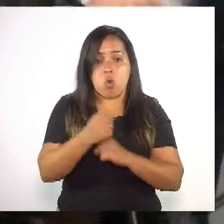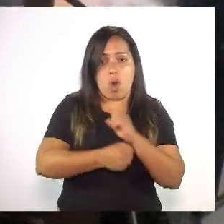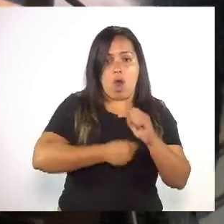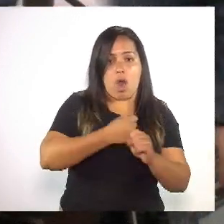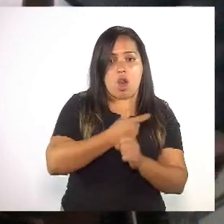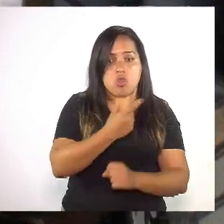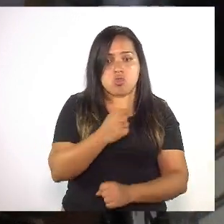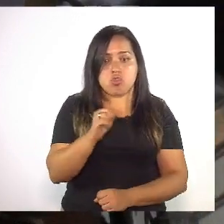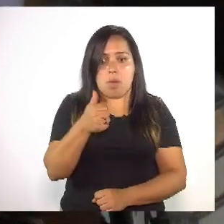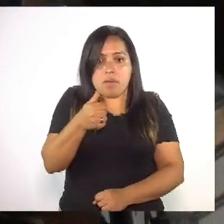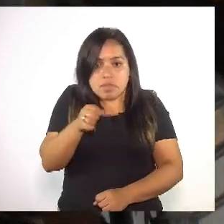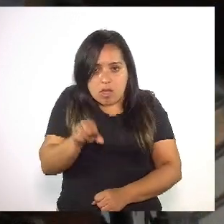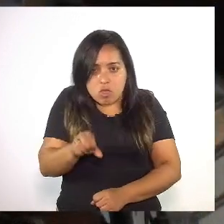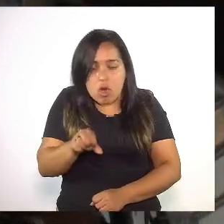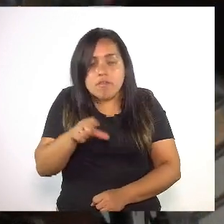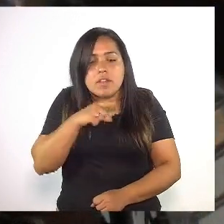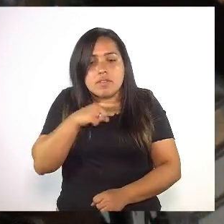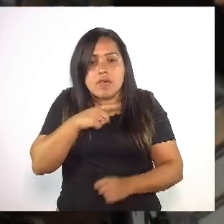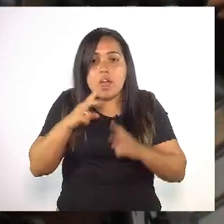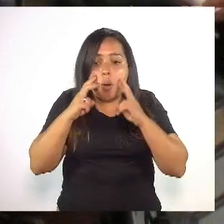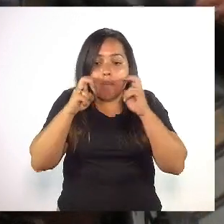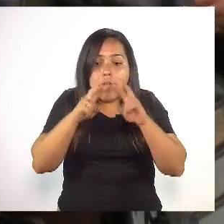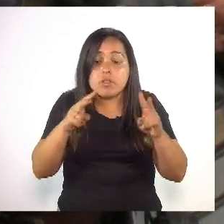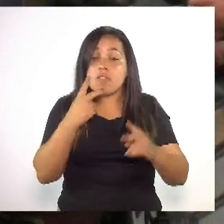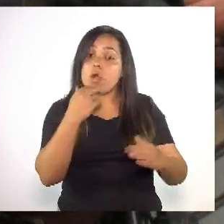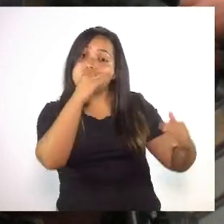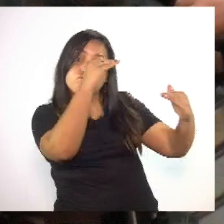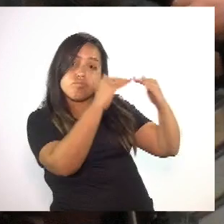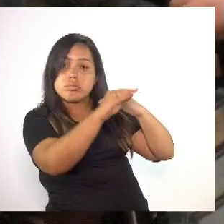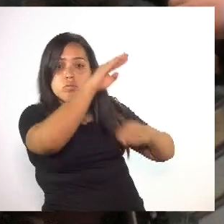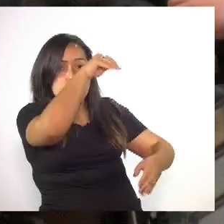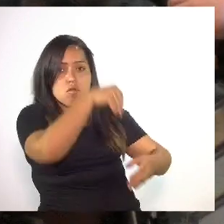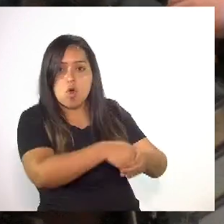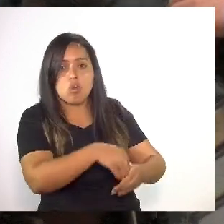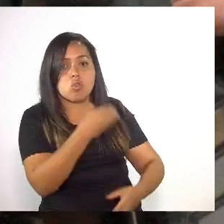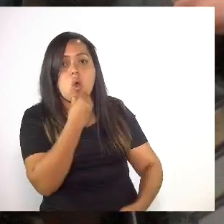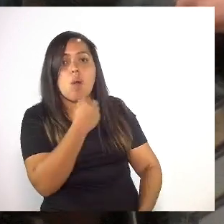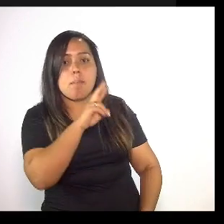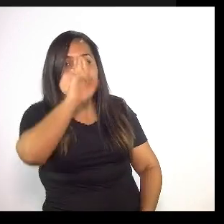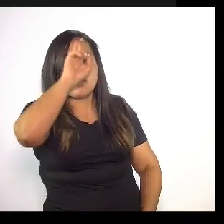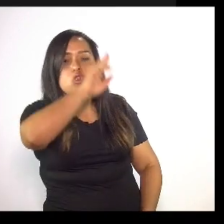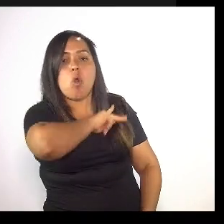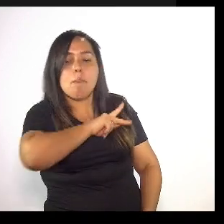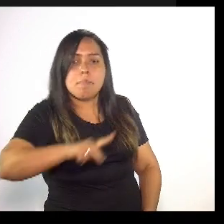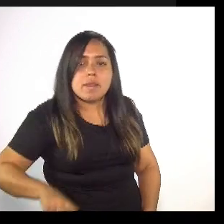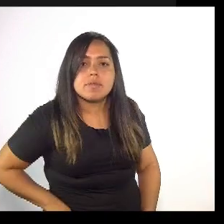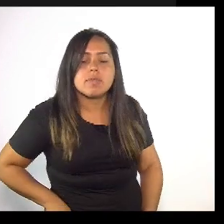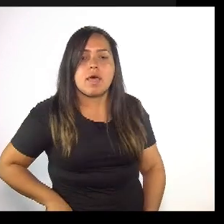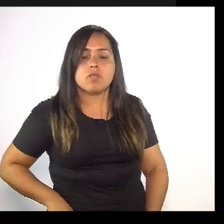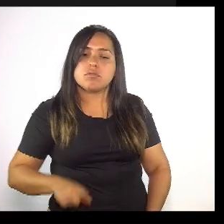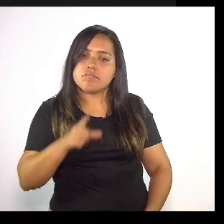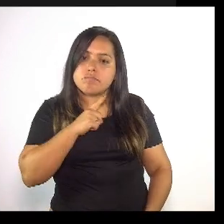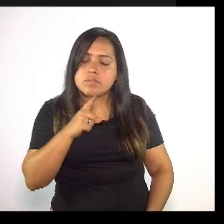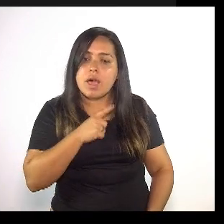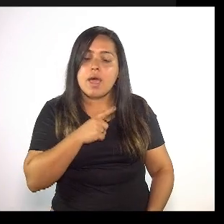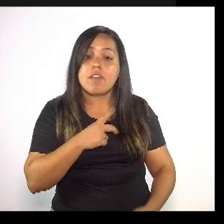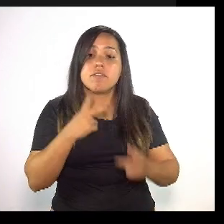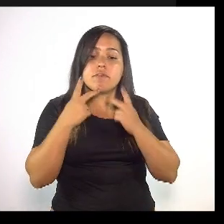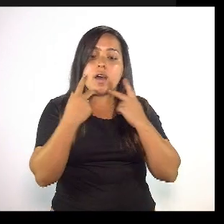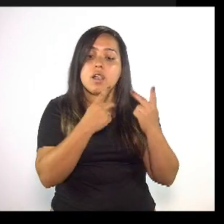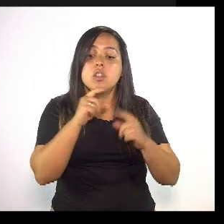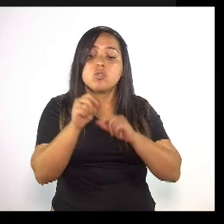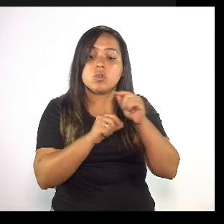presidente. Voto divergente, senhor presidente. Perfeito. Apresentando o voto divergente, então, com a palavra